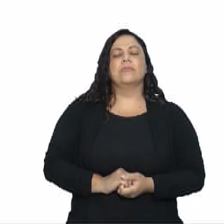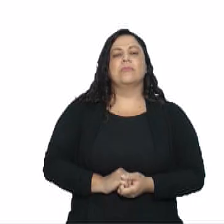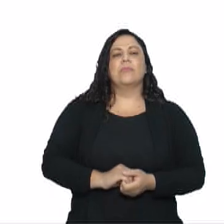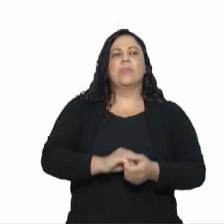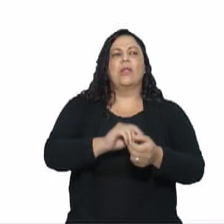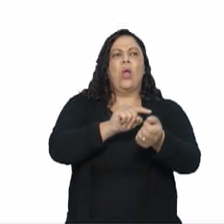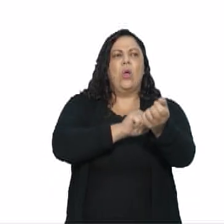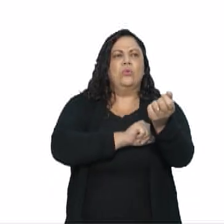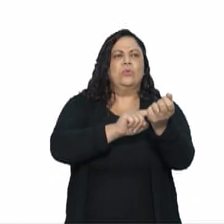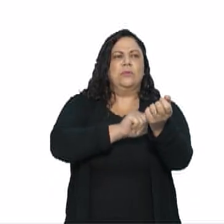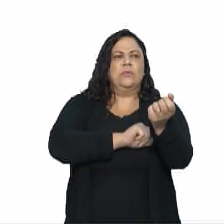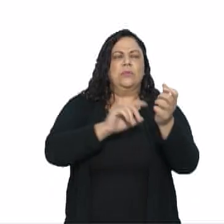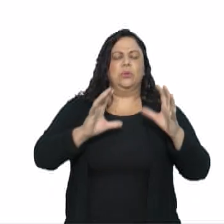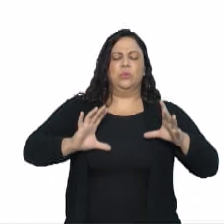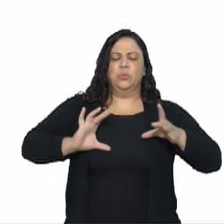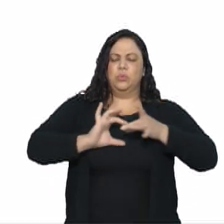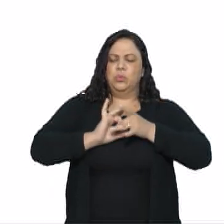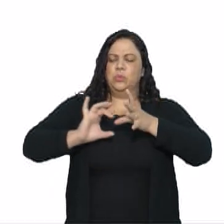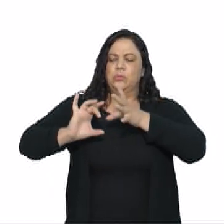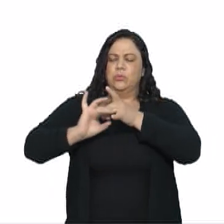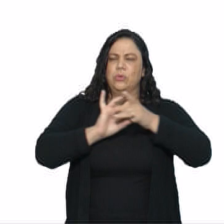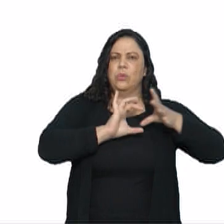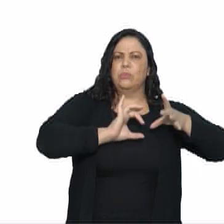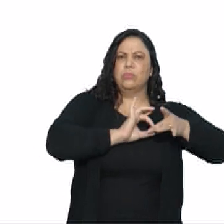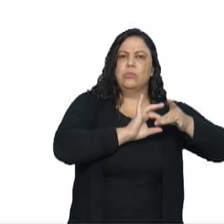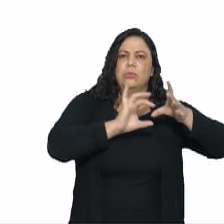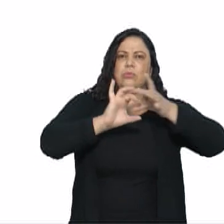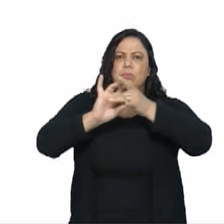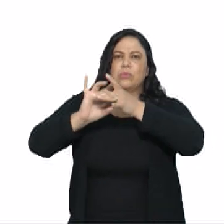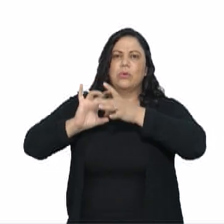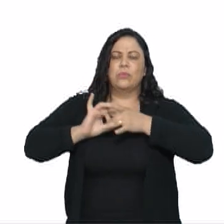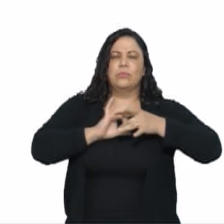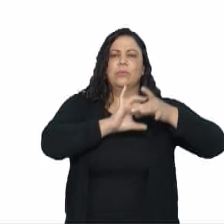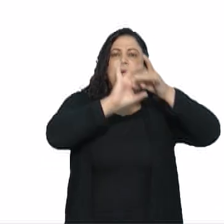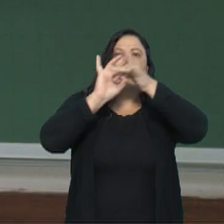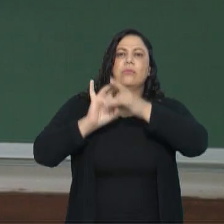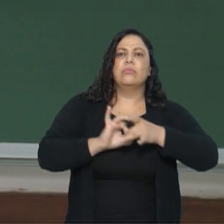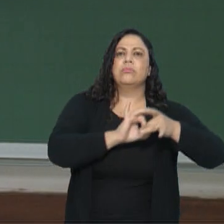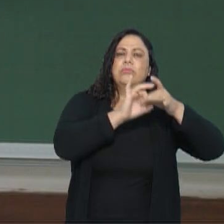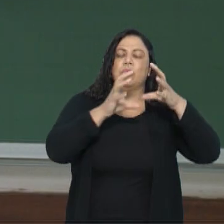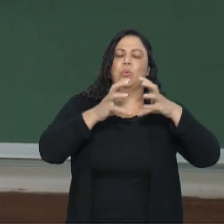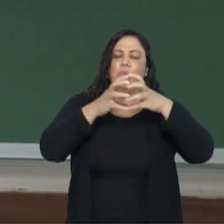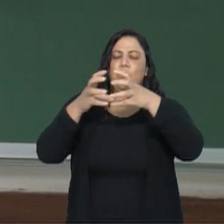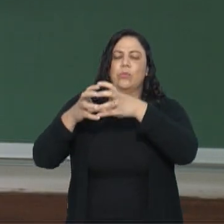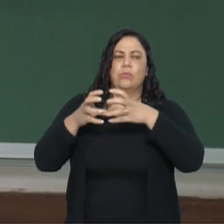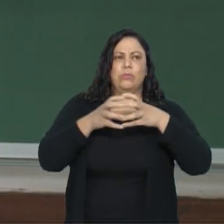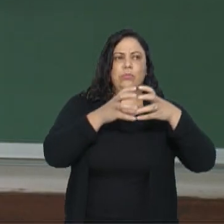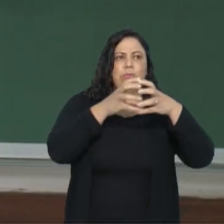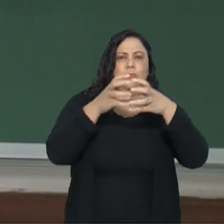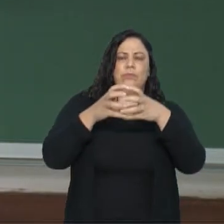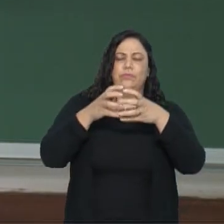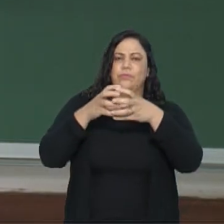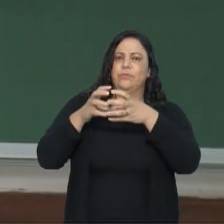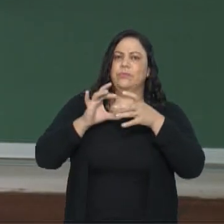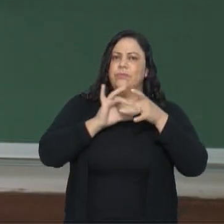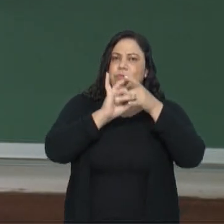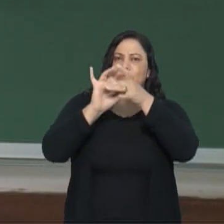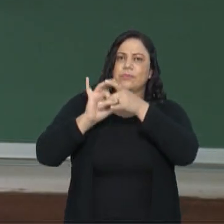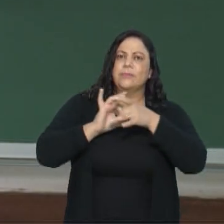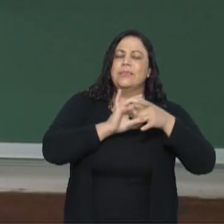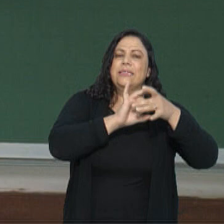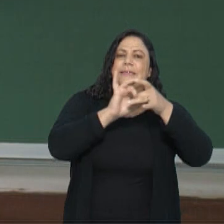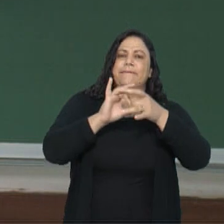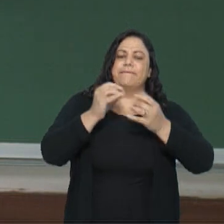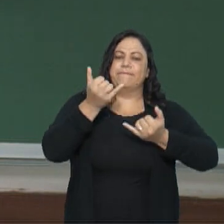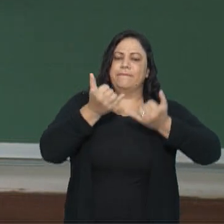de axônios agrupados. Então, os nervos são conjuntos de axônios, aquelas estruturas